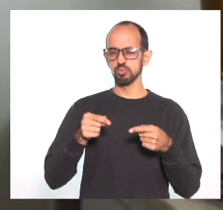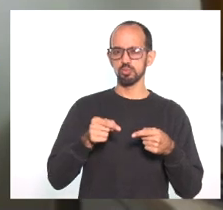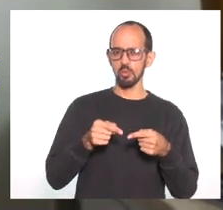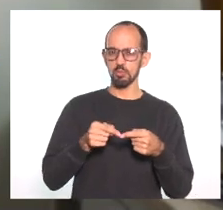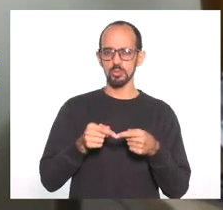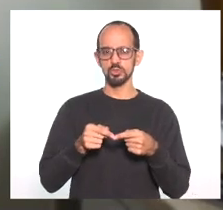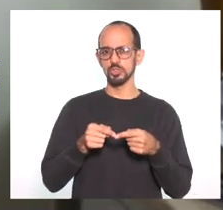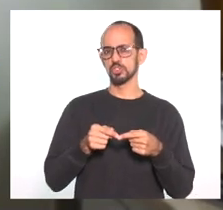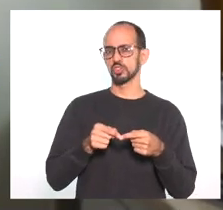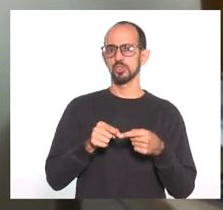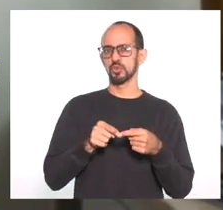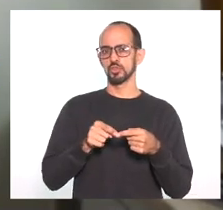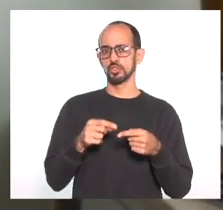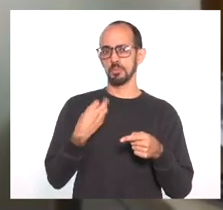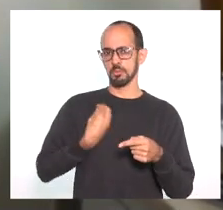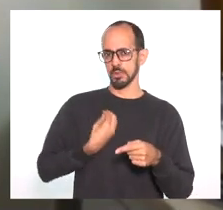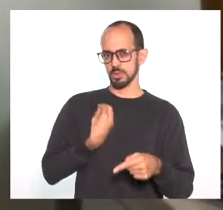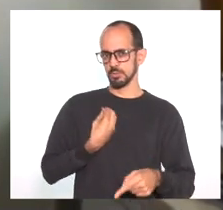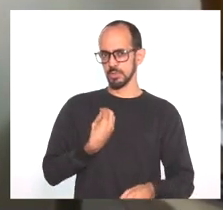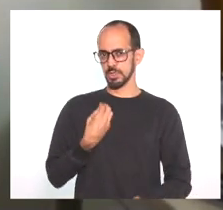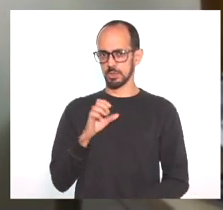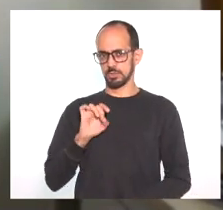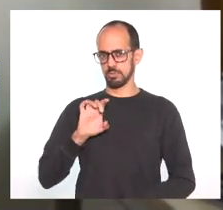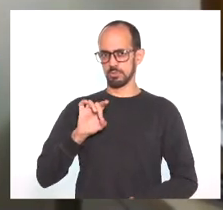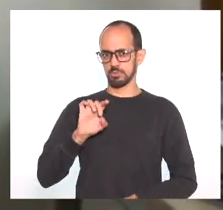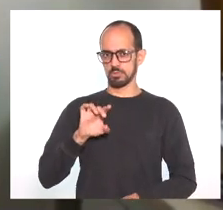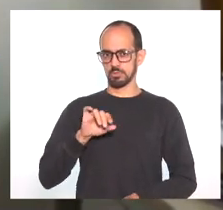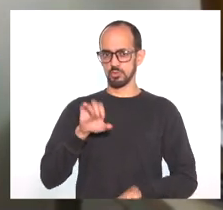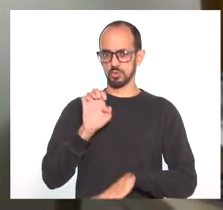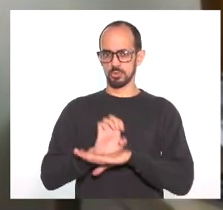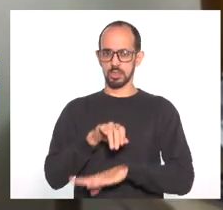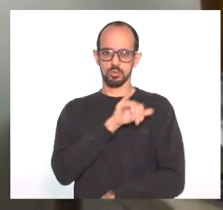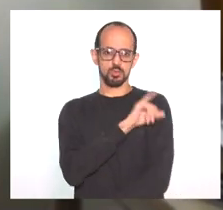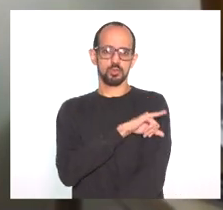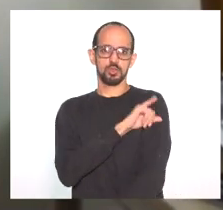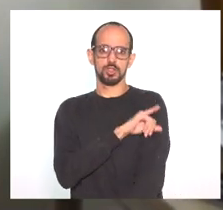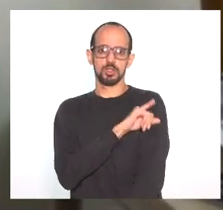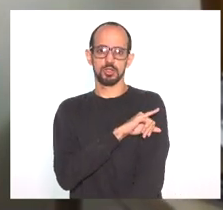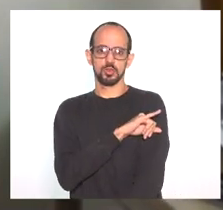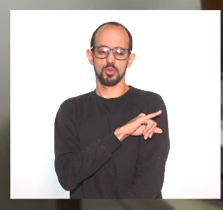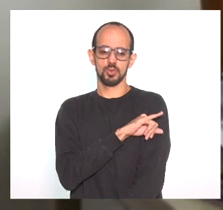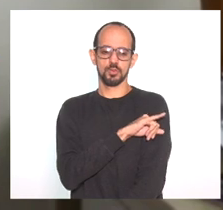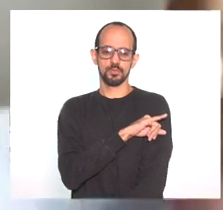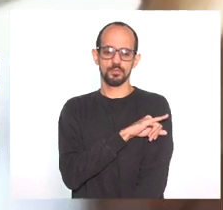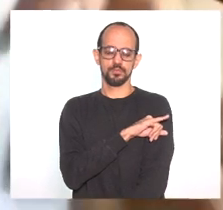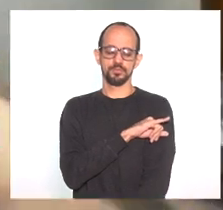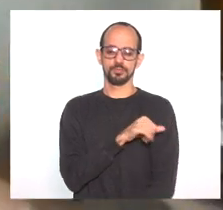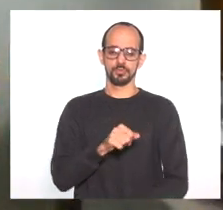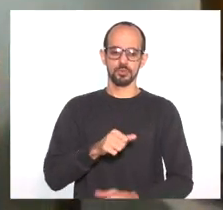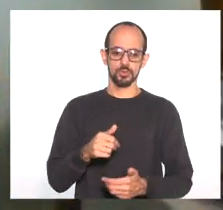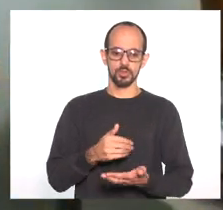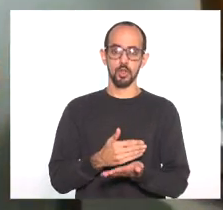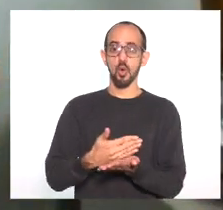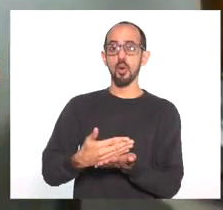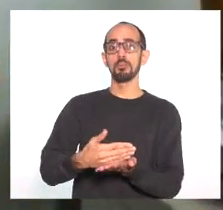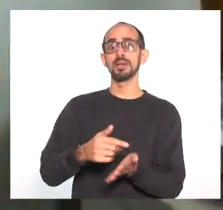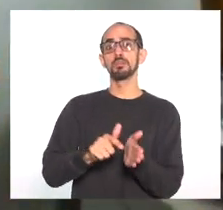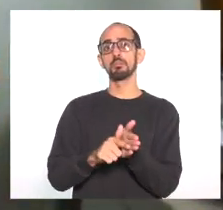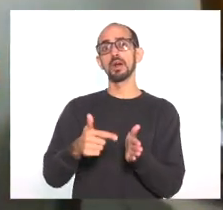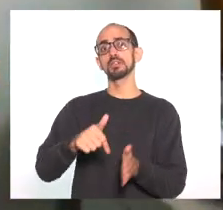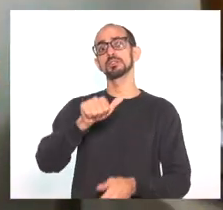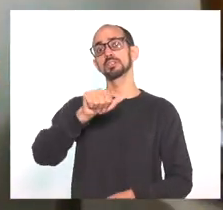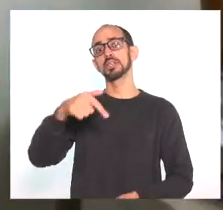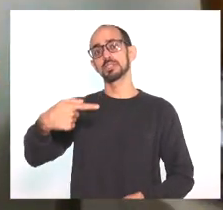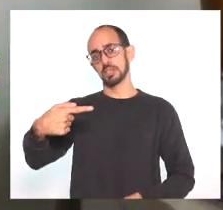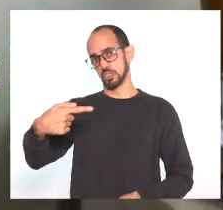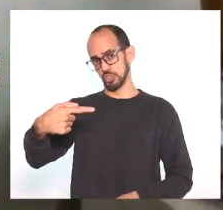de participação no Estado do Rio de Janeiro, a partir da folha 17,